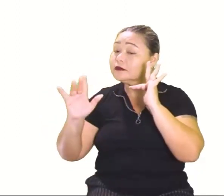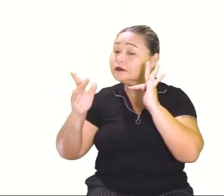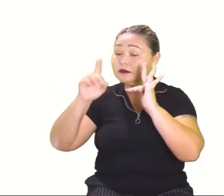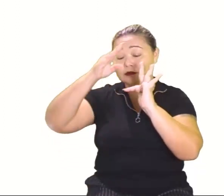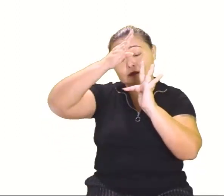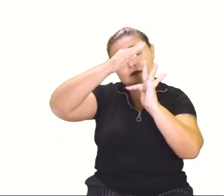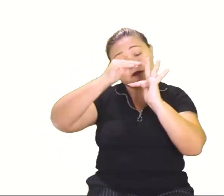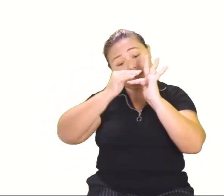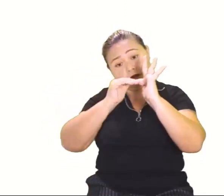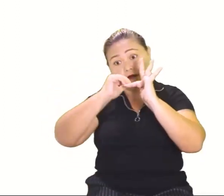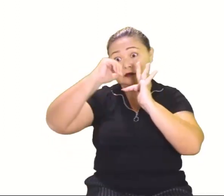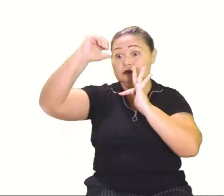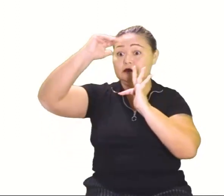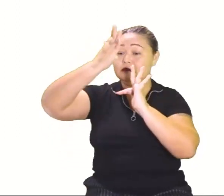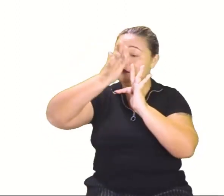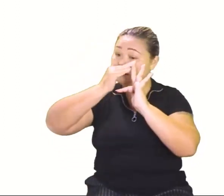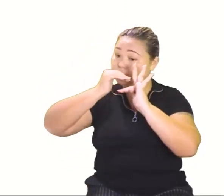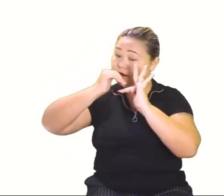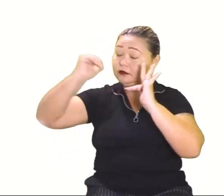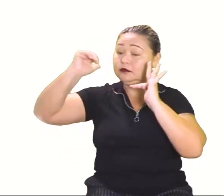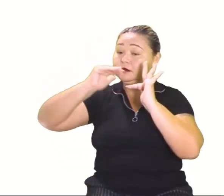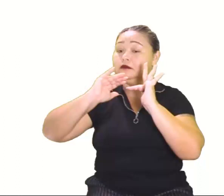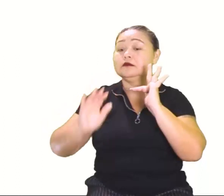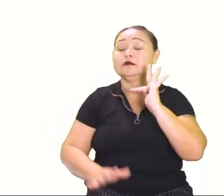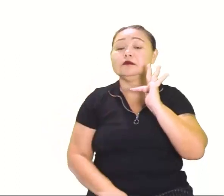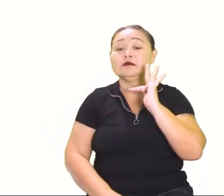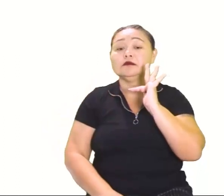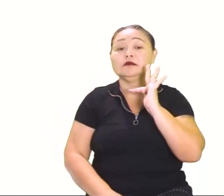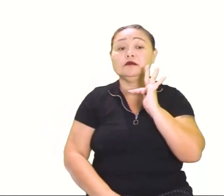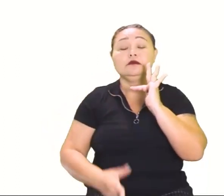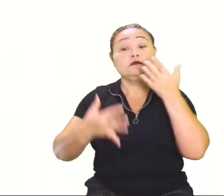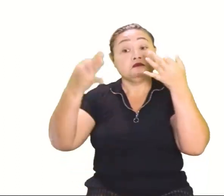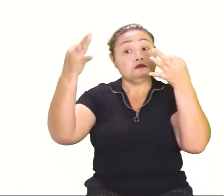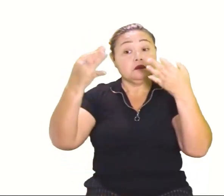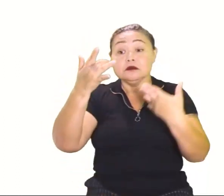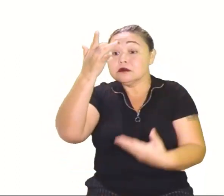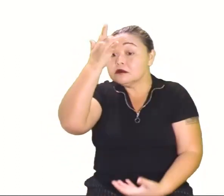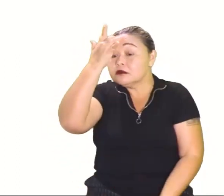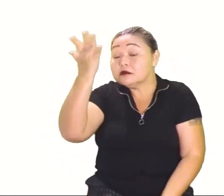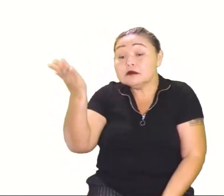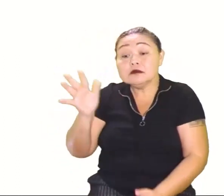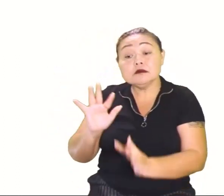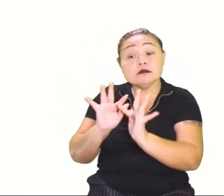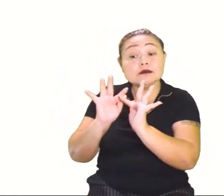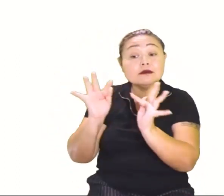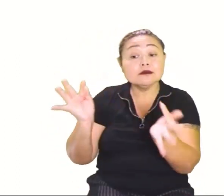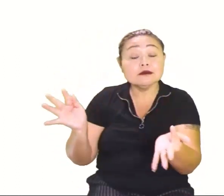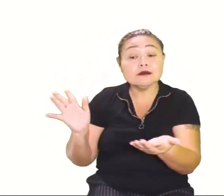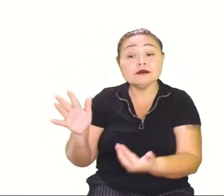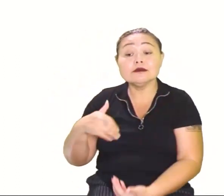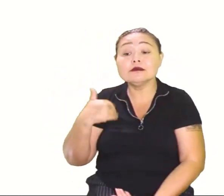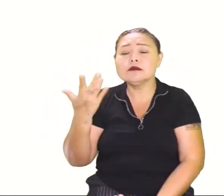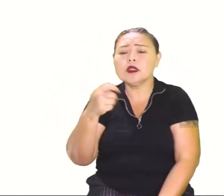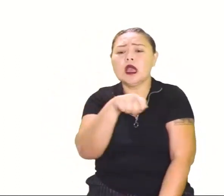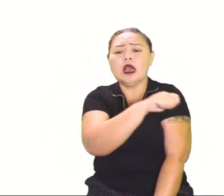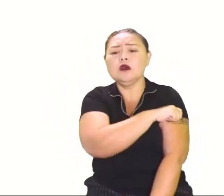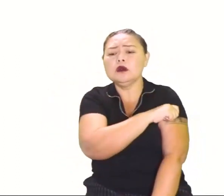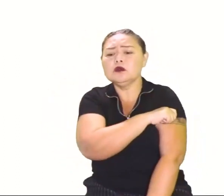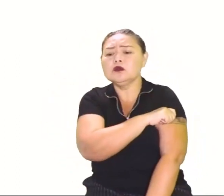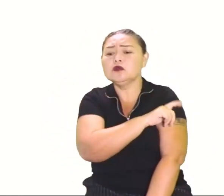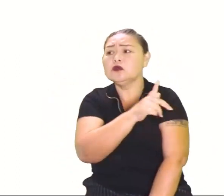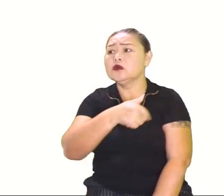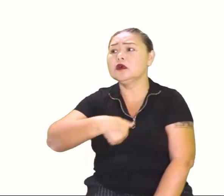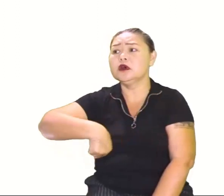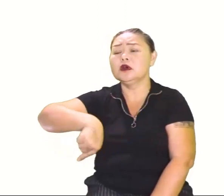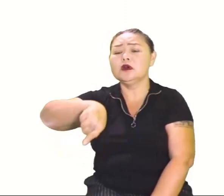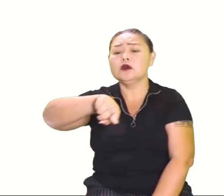você rebater, fazer o reflexo no gráfico. Perfeito. Fácil, né? Bem simples mesmo. Viu? E aí o aluno fica... É porque